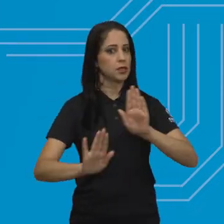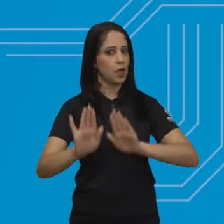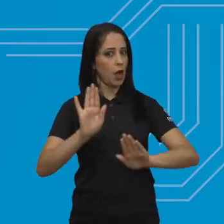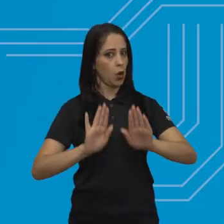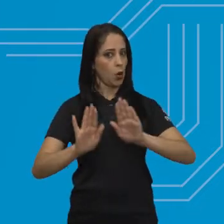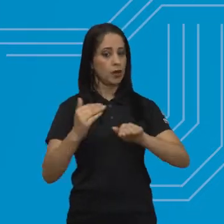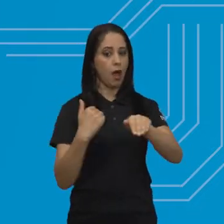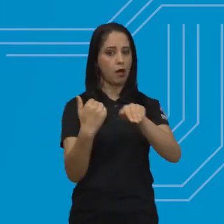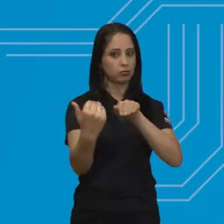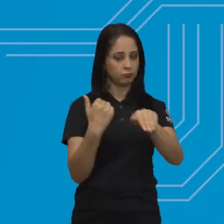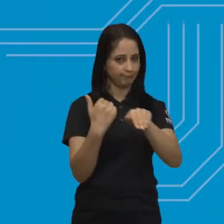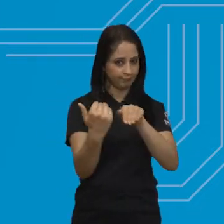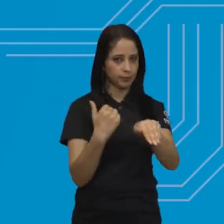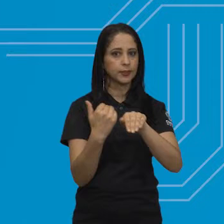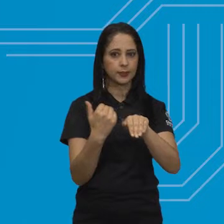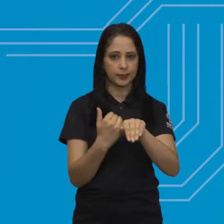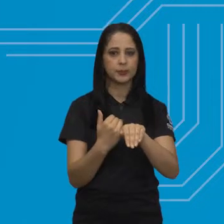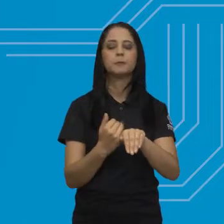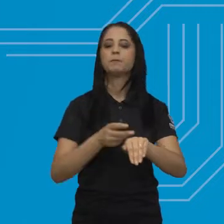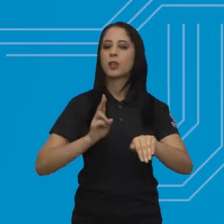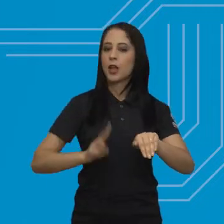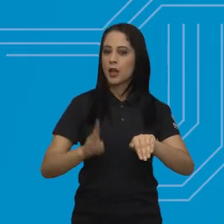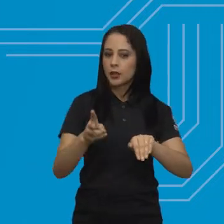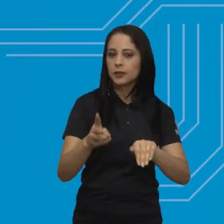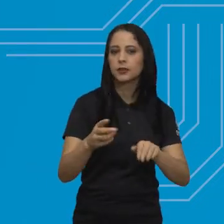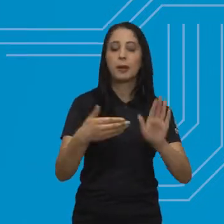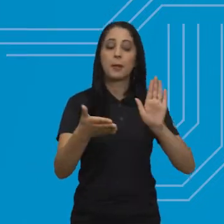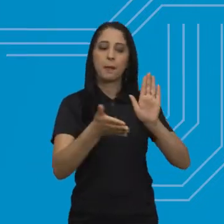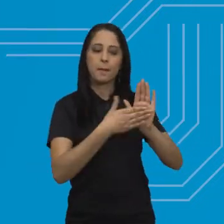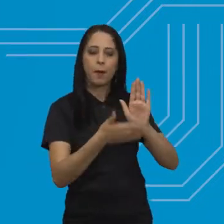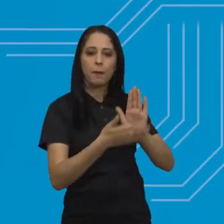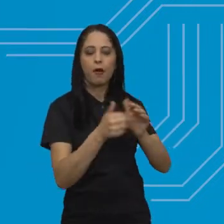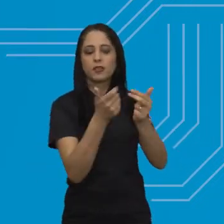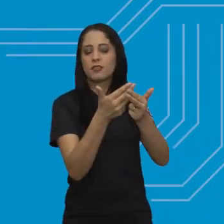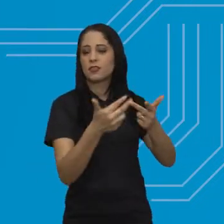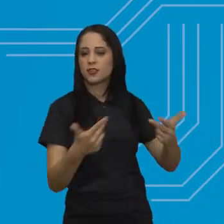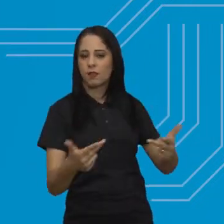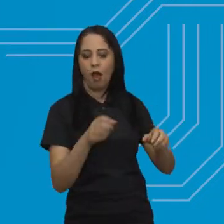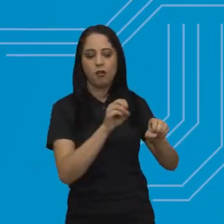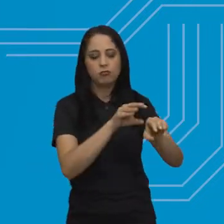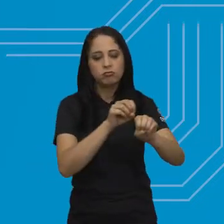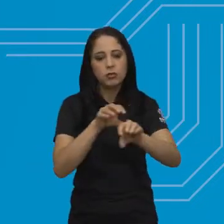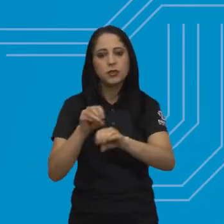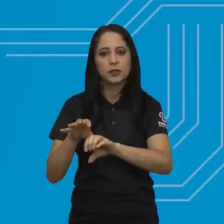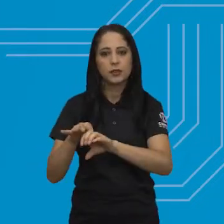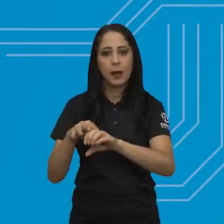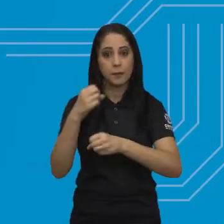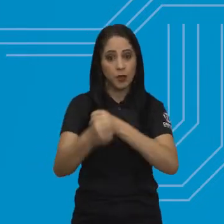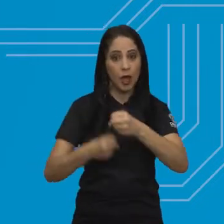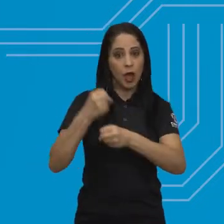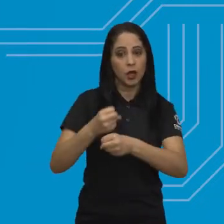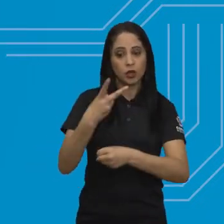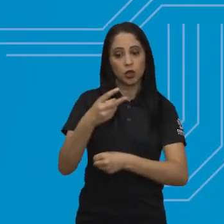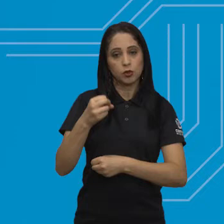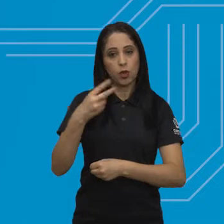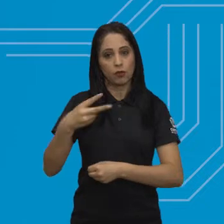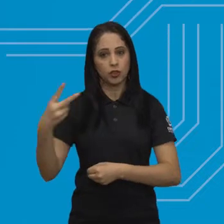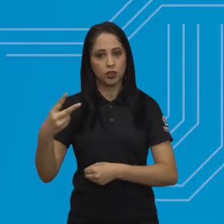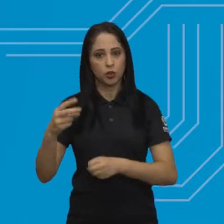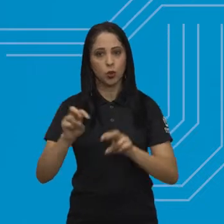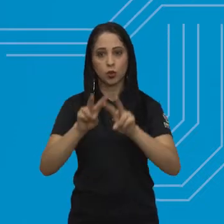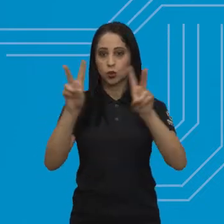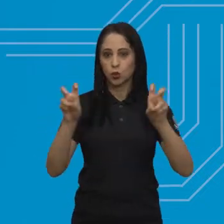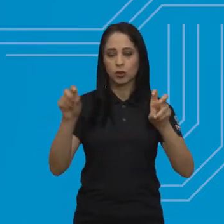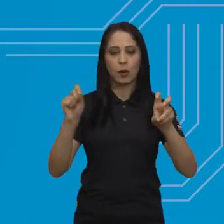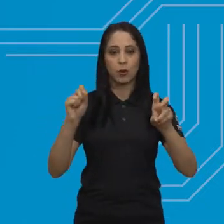no trânsito a cada edição poder público e entidades sociais se reúnem para propor diversas ações educativas este ano o